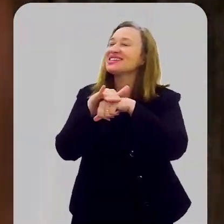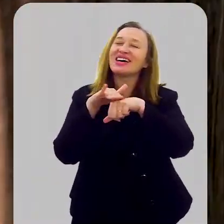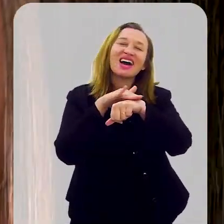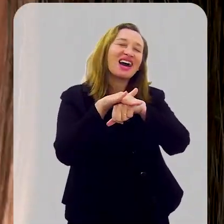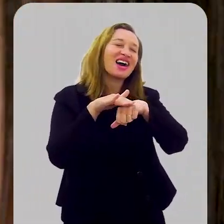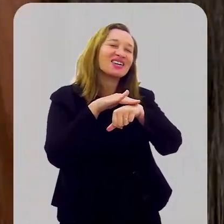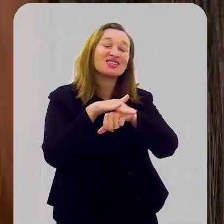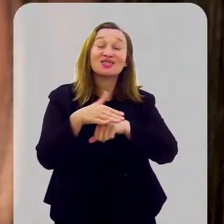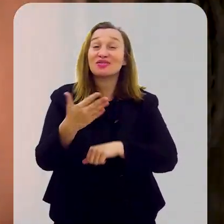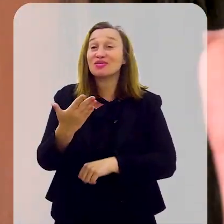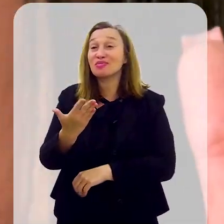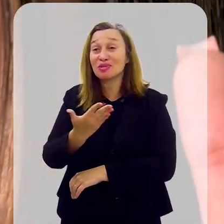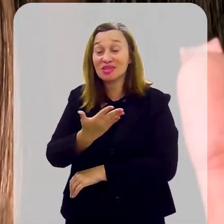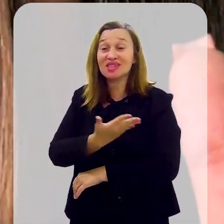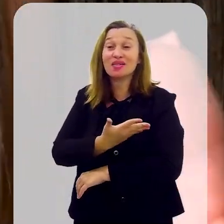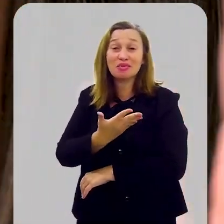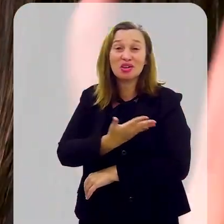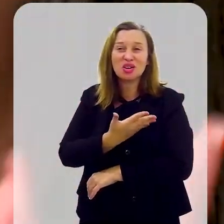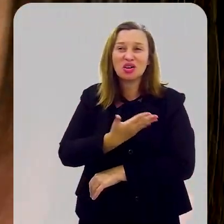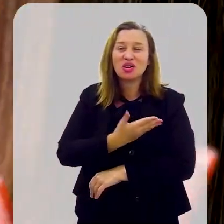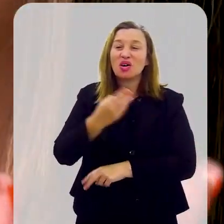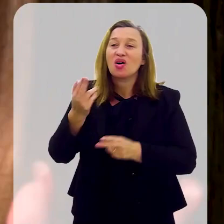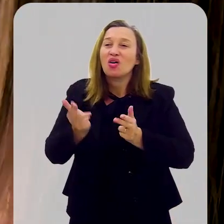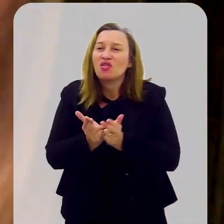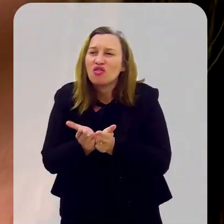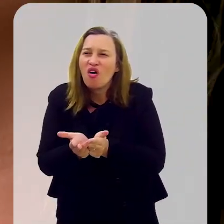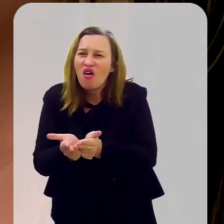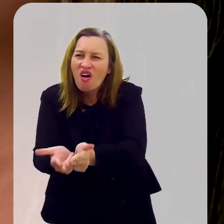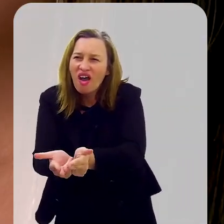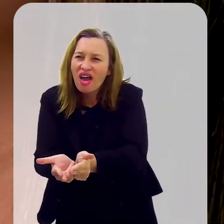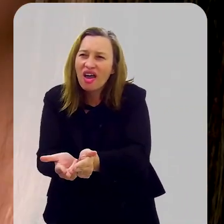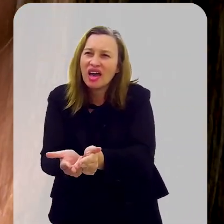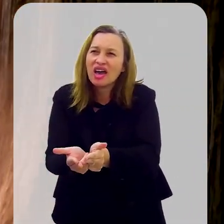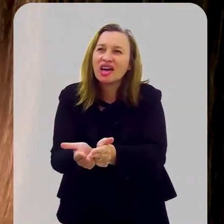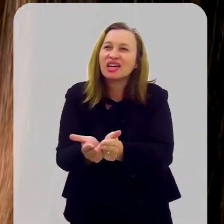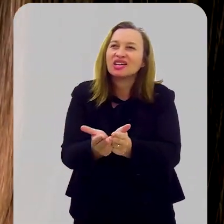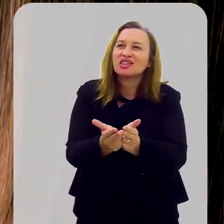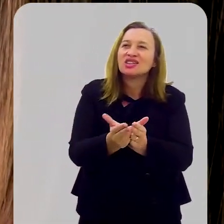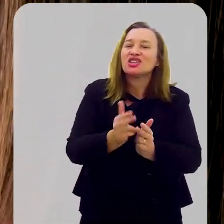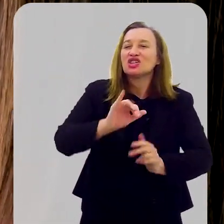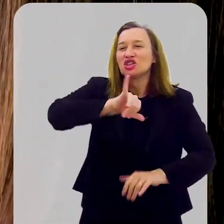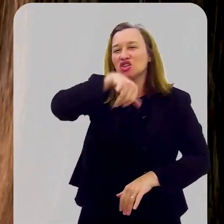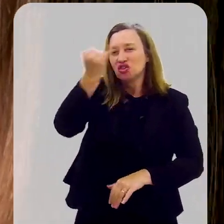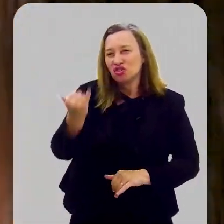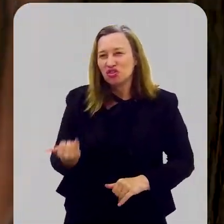conversar com meus irmãos Noé e Jó.